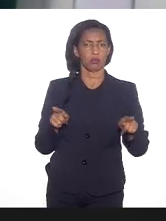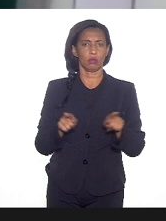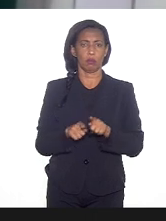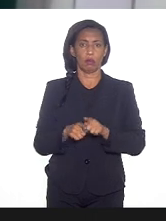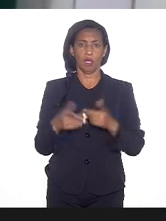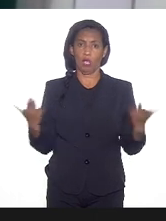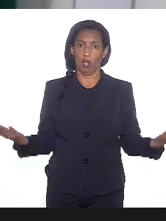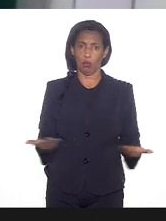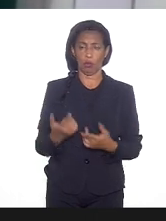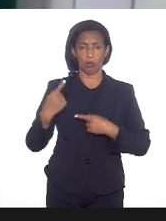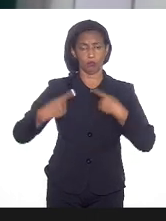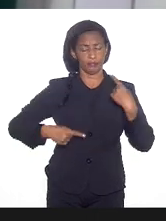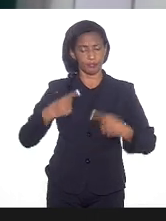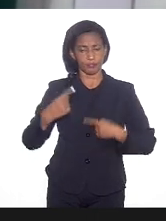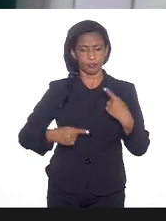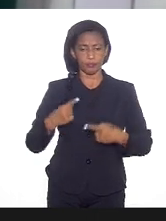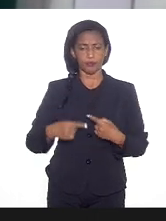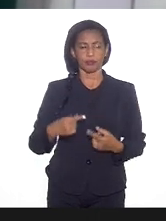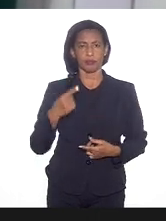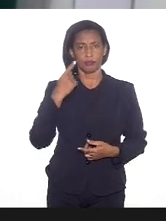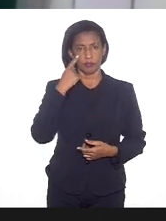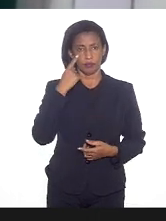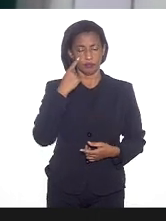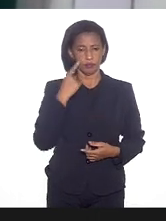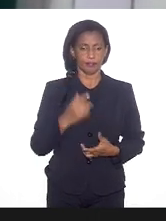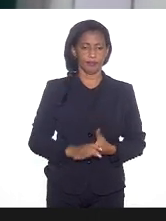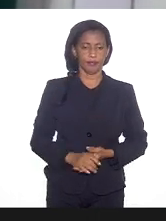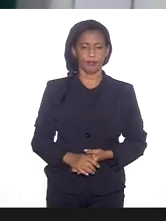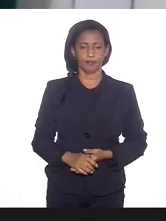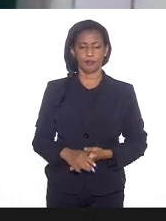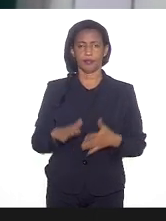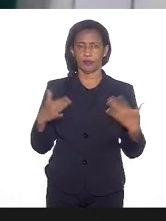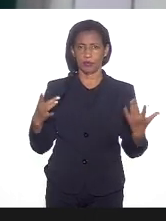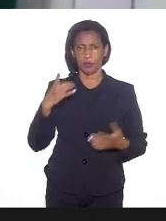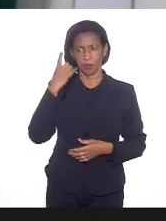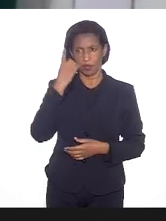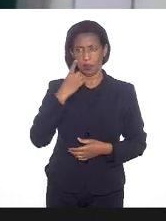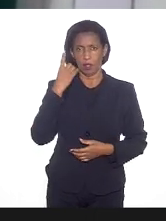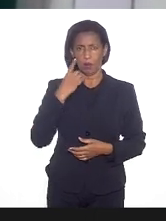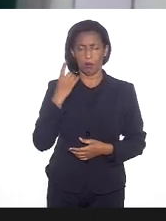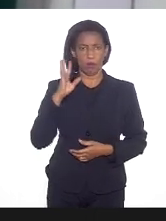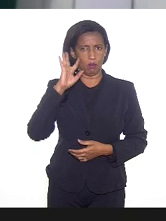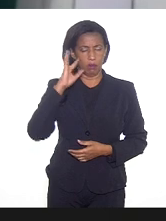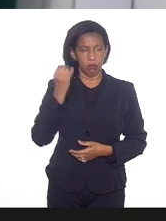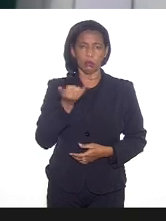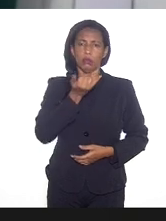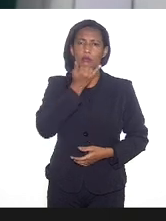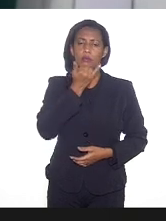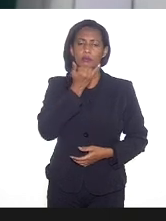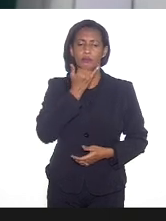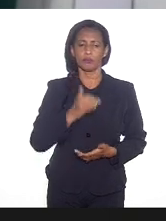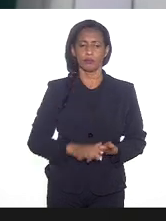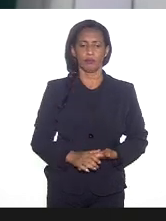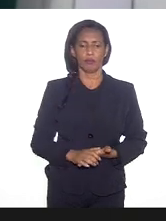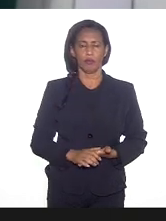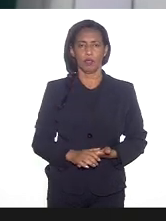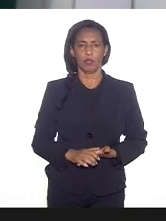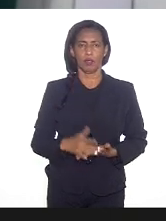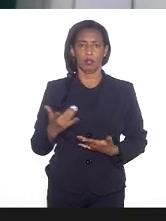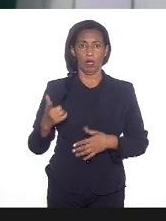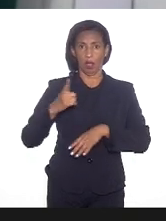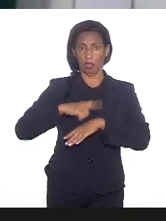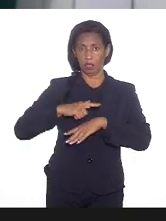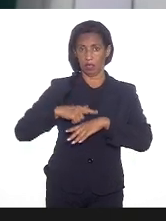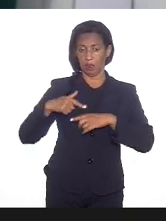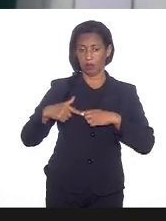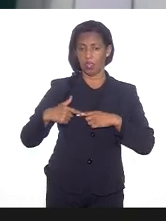debates, a gente vai poder estabelecer. Então, o deputado Fábio Serafini, de maneira muito resumida, pedindo desculpas, porque acabei sendo muito